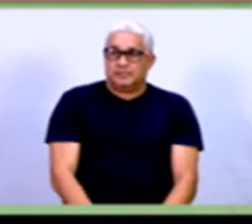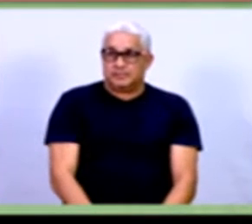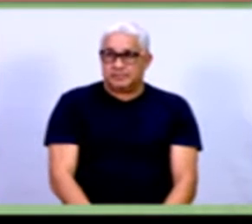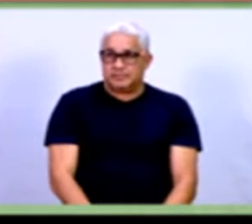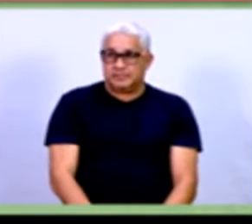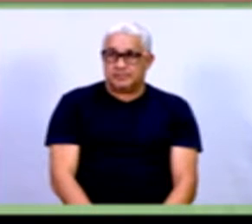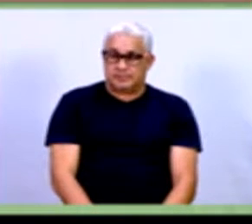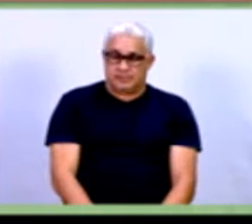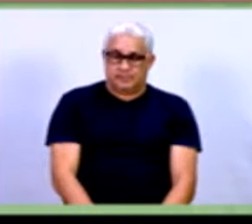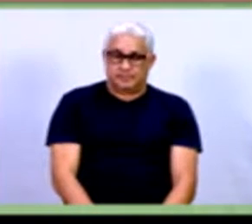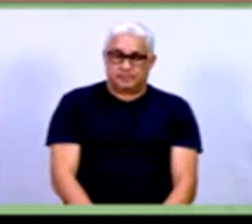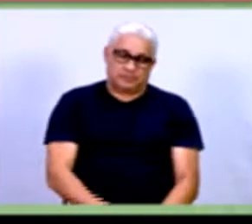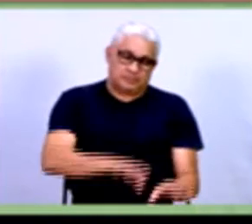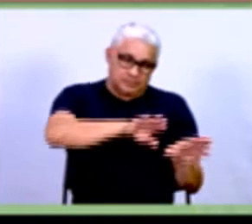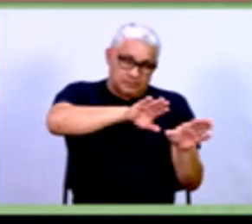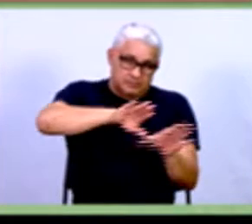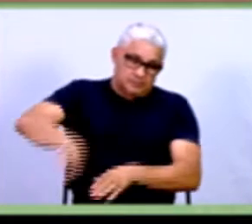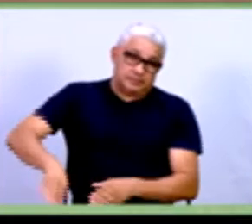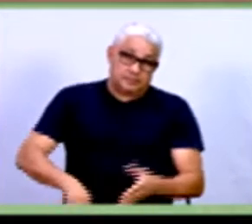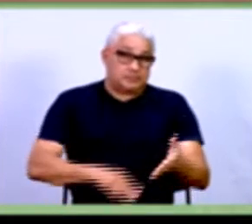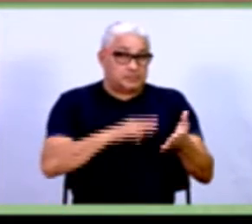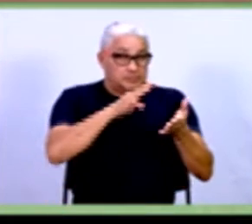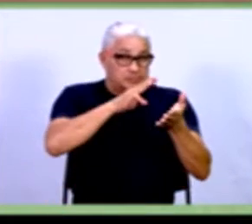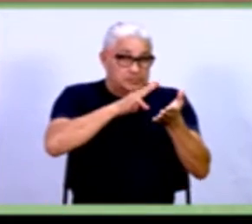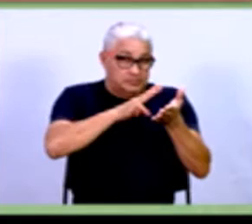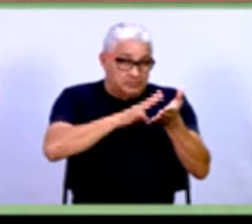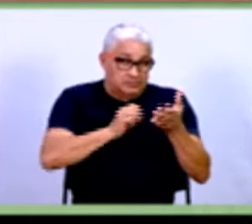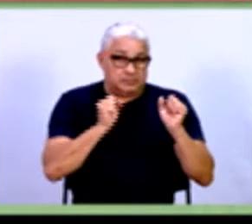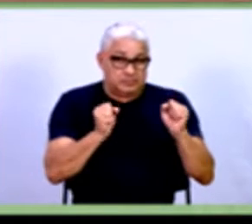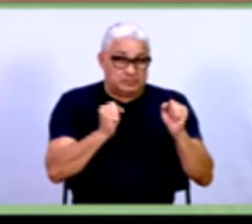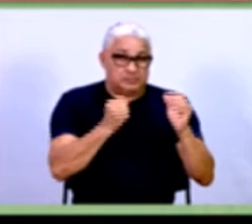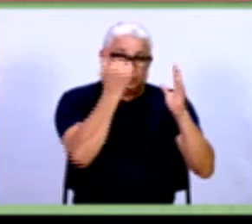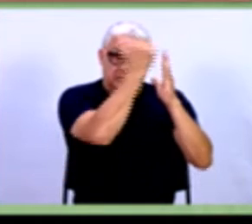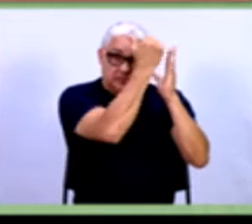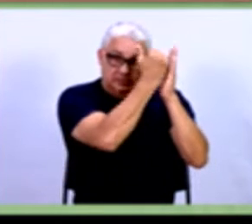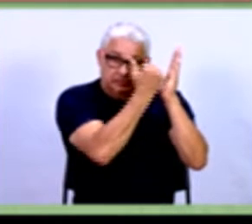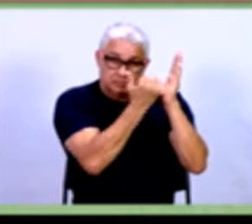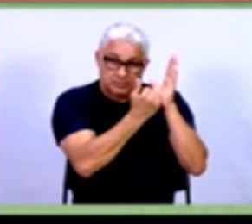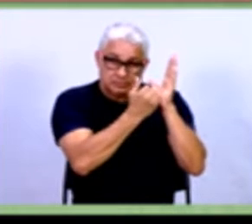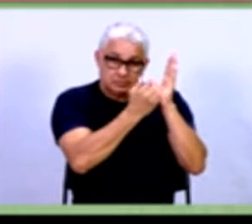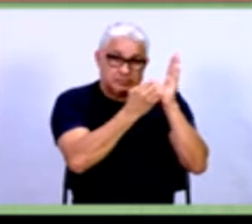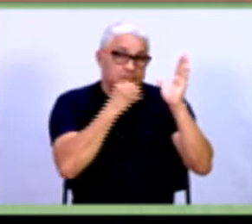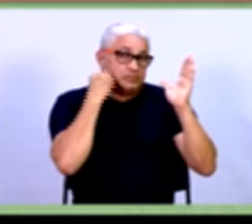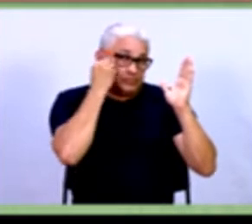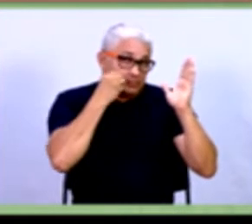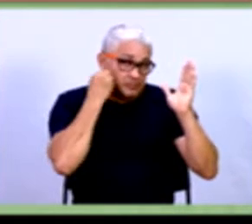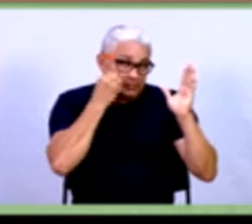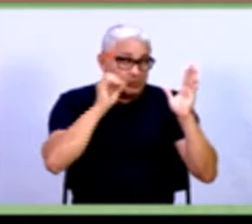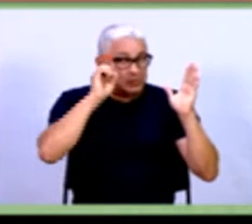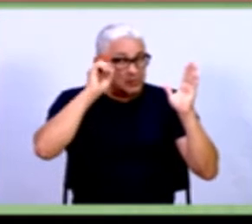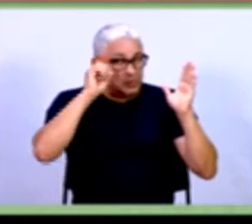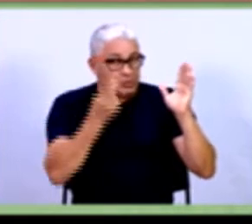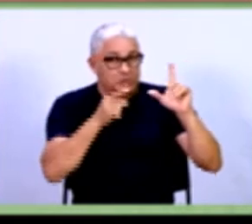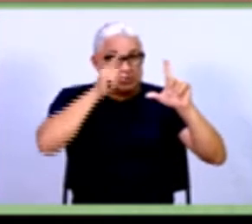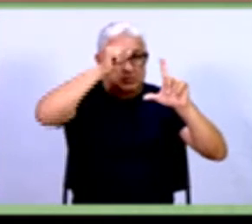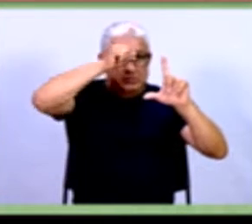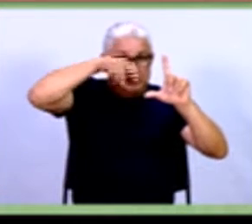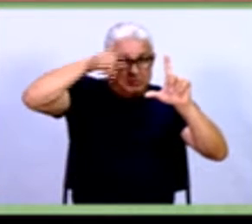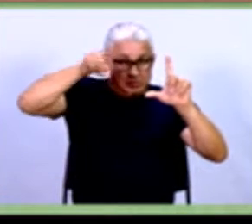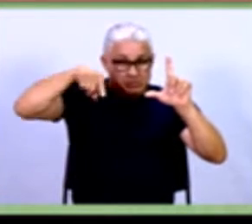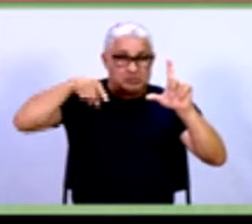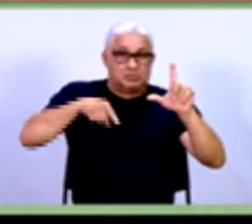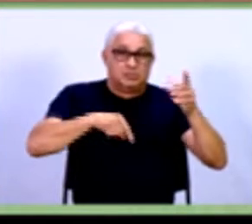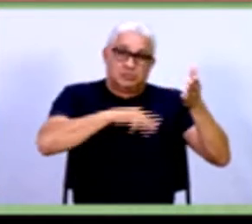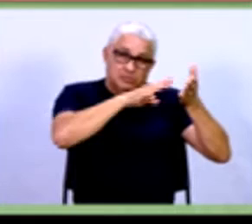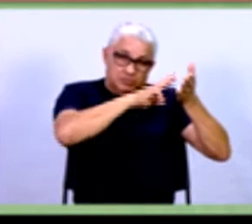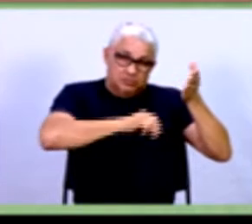Então, vamos lá, pessoal. Os métodos podem ser classificados em experimentais ou estatísticos, né? Falando aqui dos